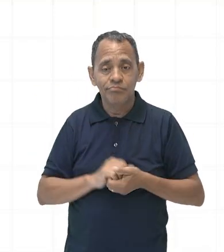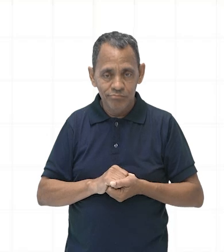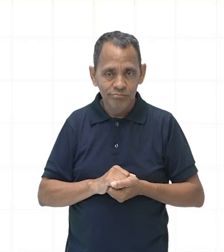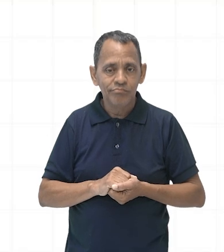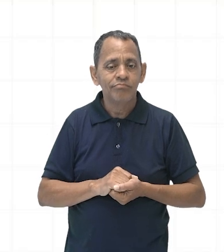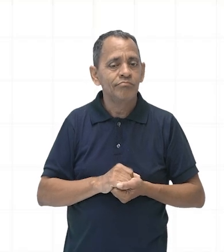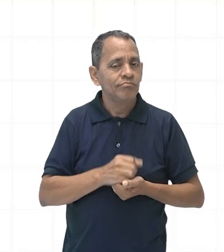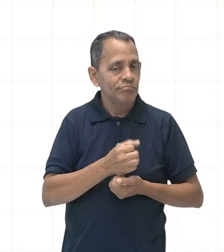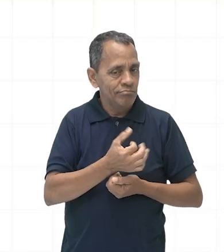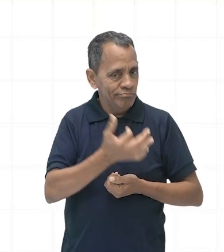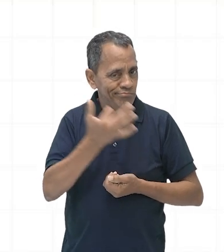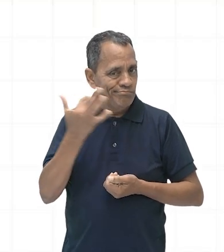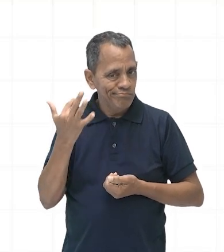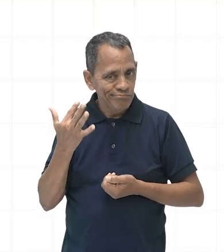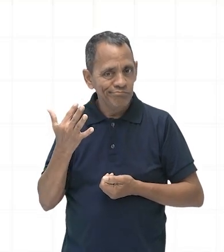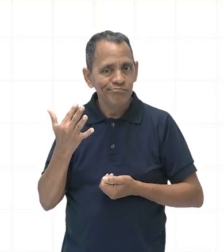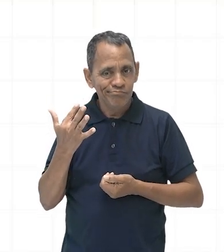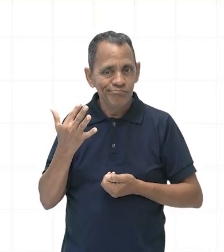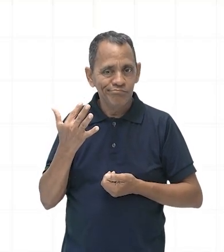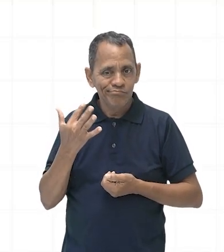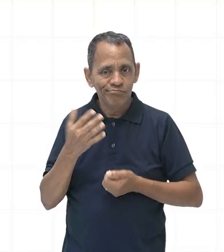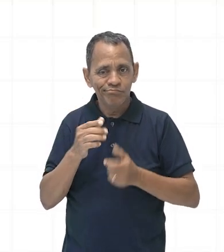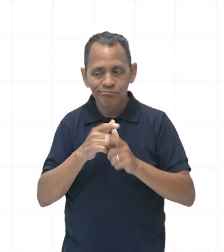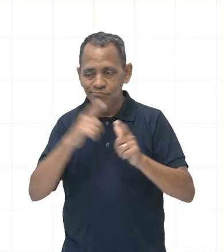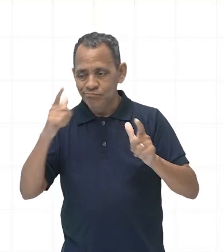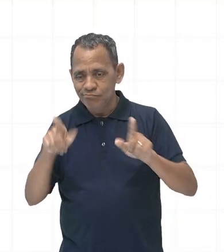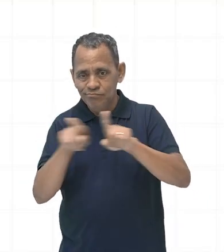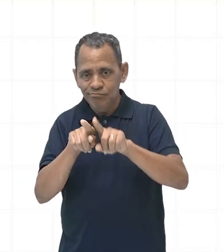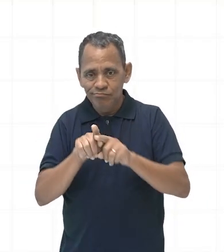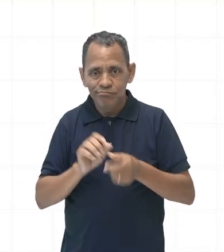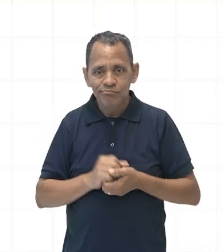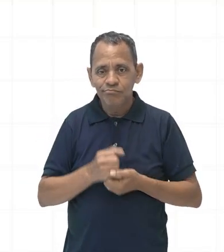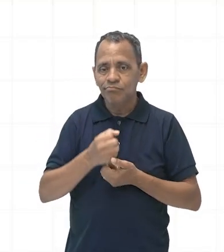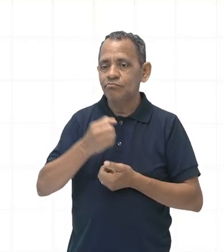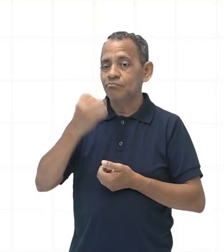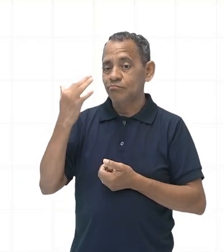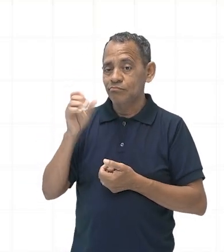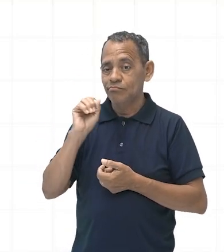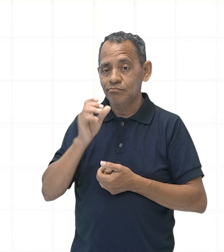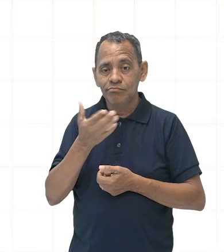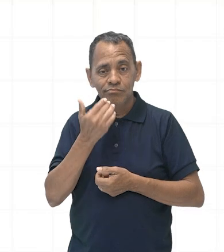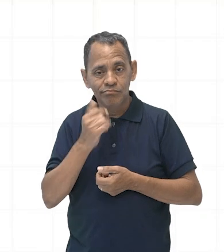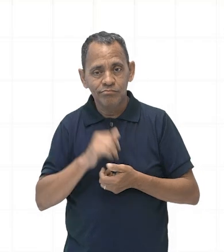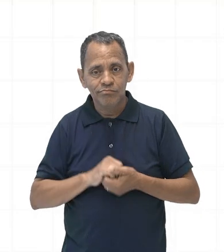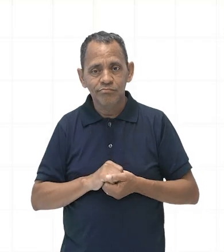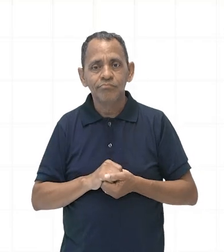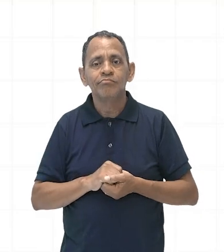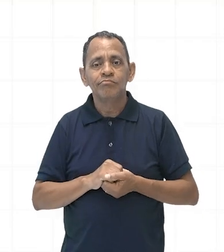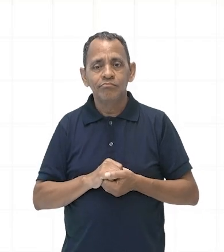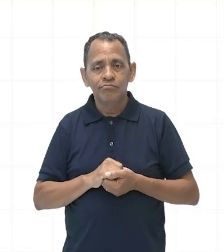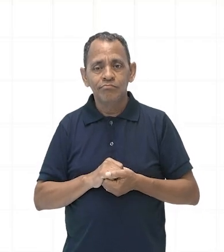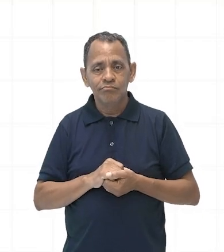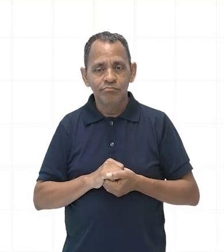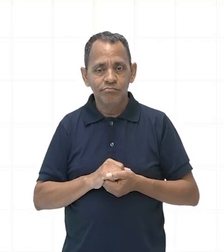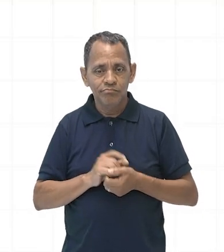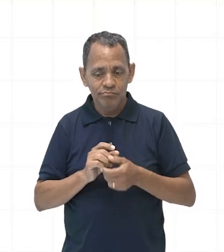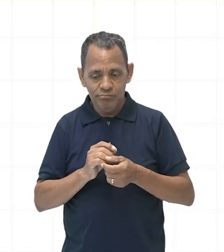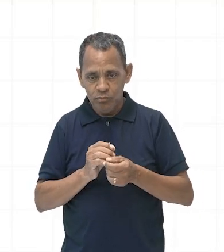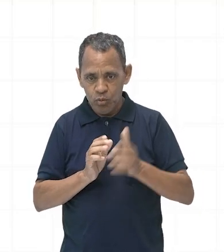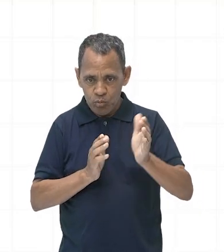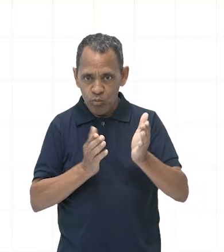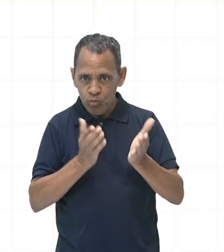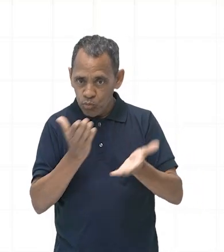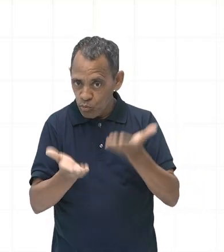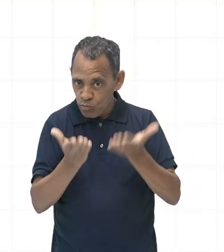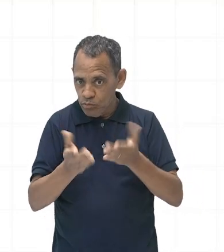quantidade de alimentos. Então, essas grandezas são diretamente proporcionais também. E se eu trabalhar por mais horas,